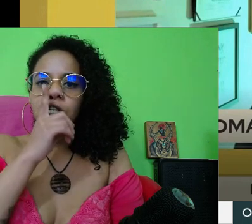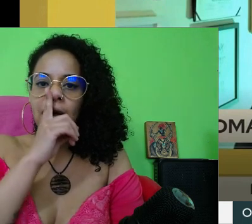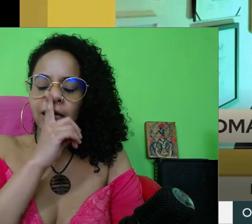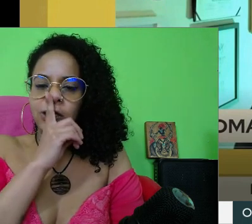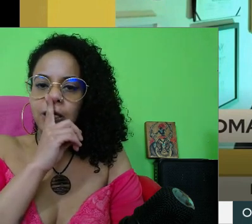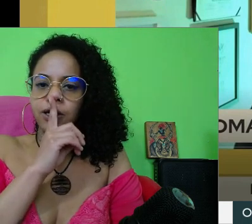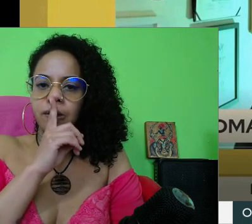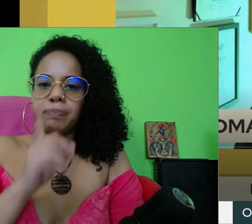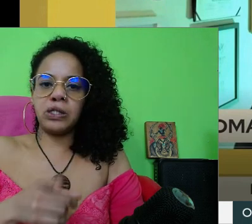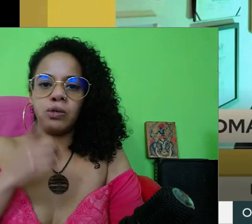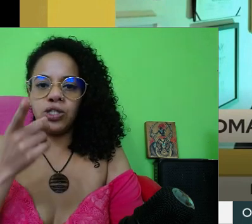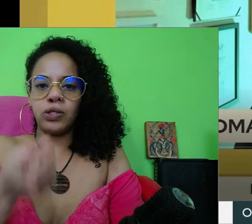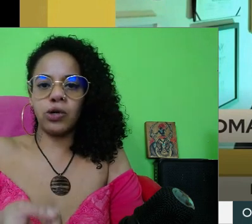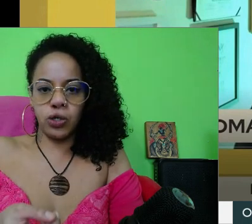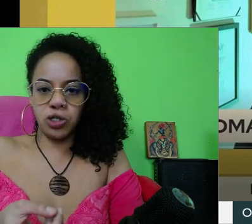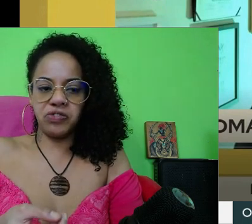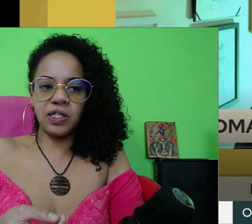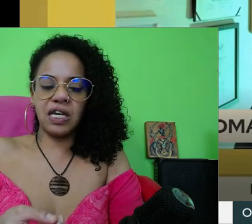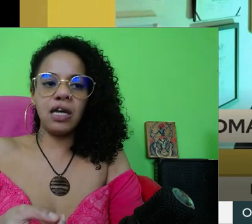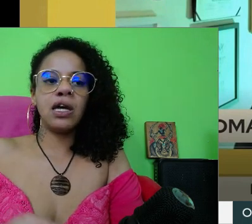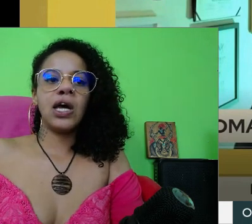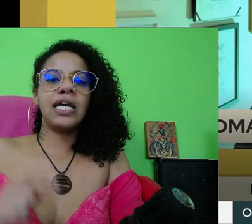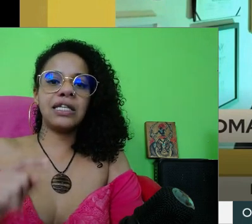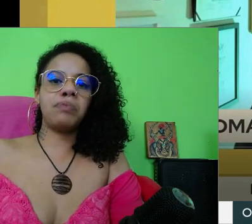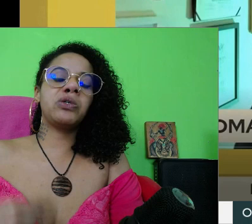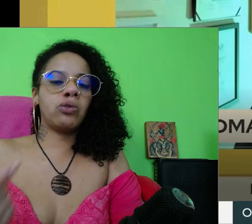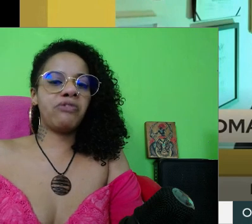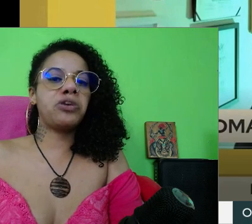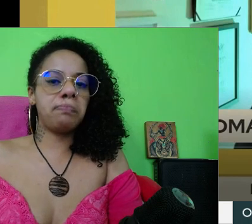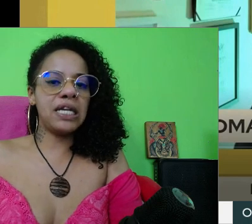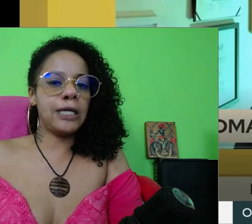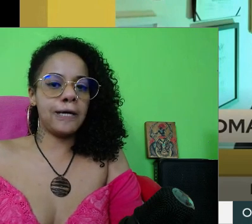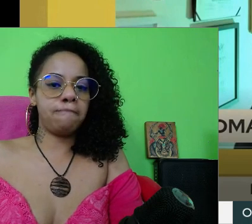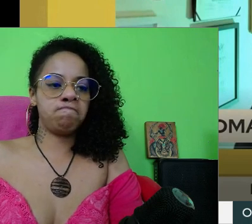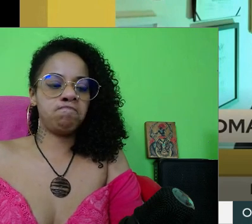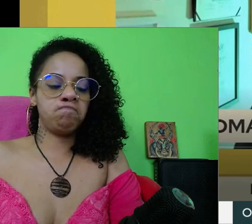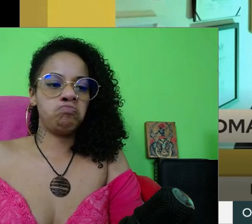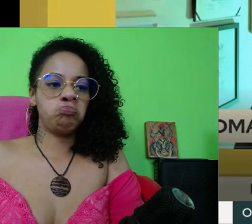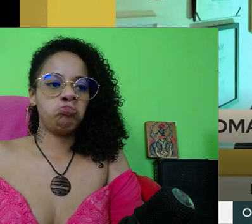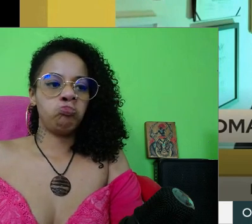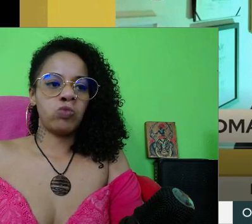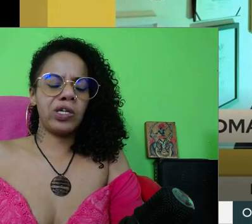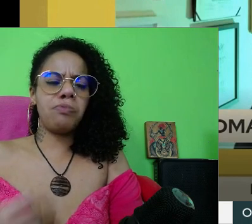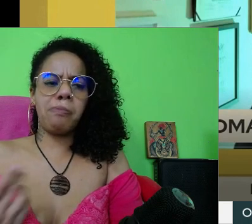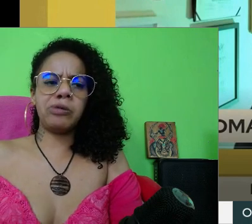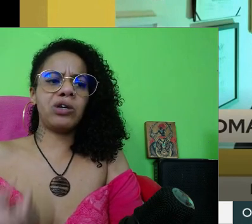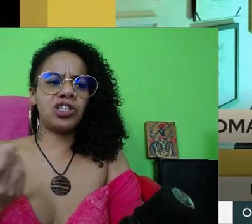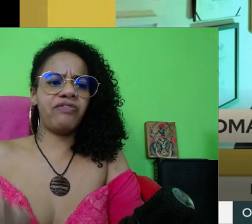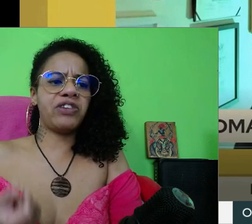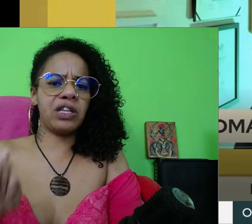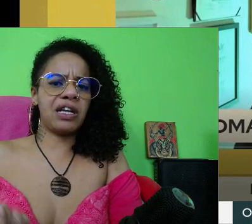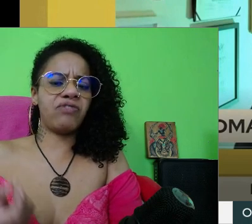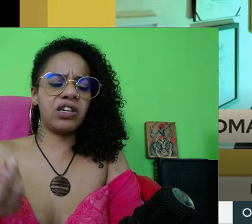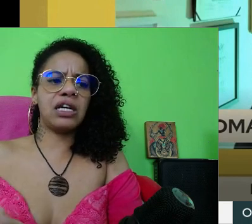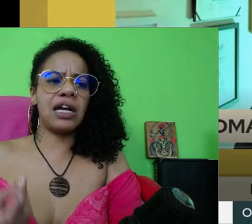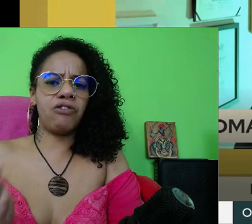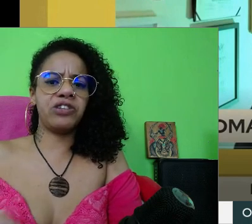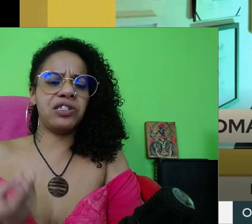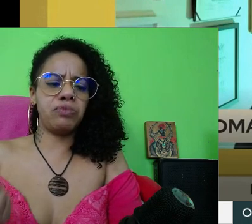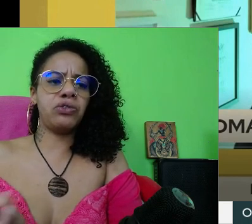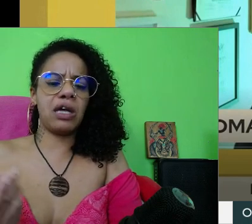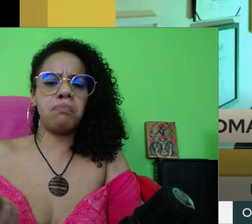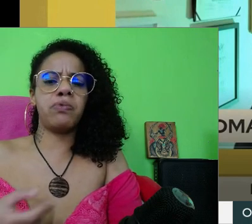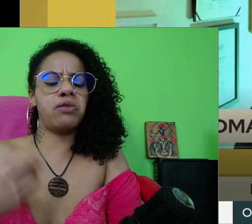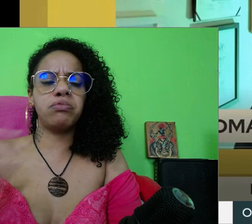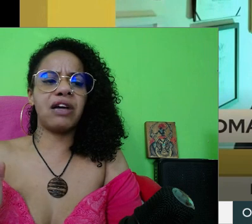que teve um chat que uma pessoa discordou de você e essa pessoa foi banida E era uma pessoa que já frequentava aquele